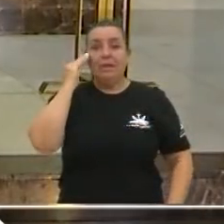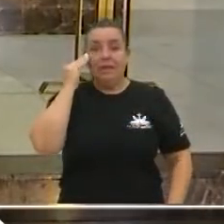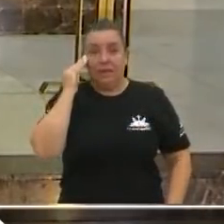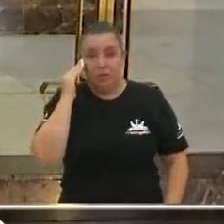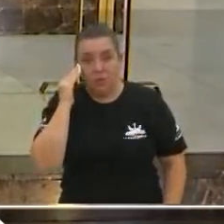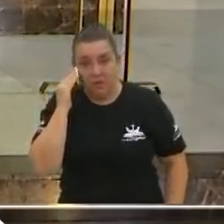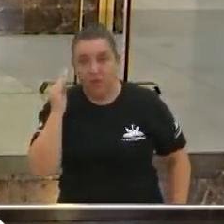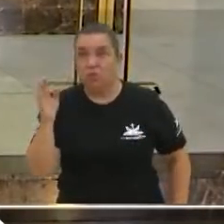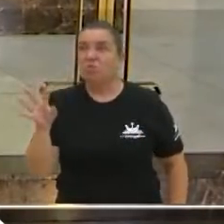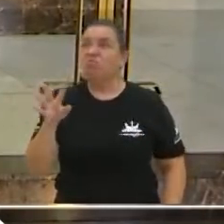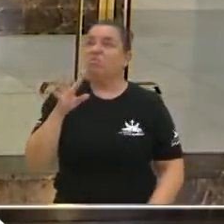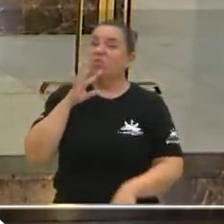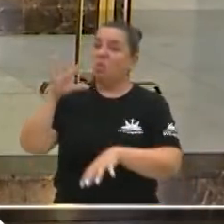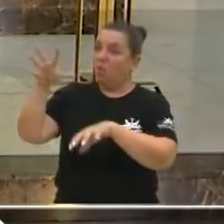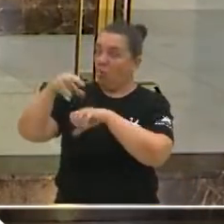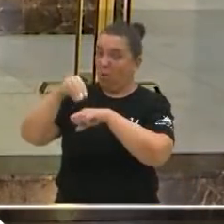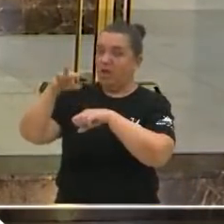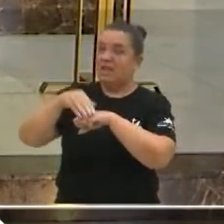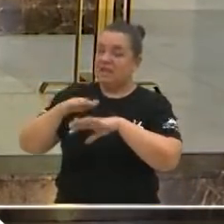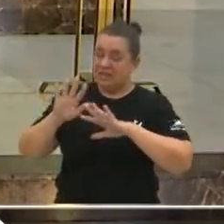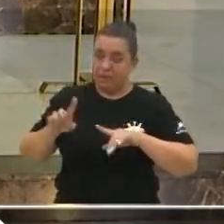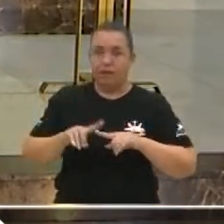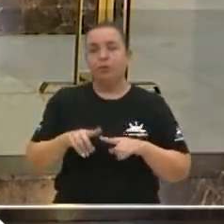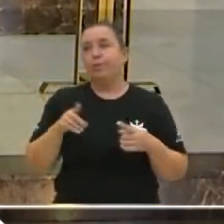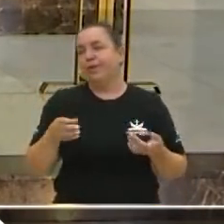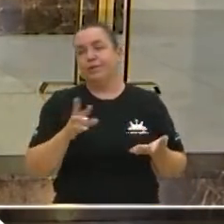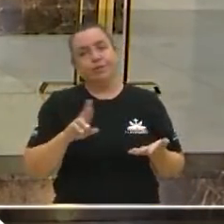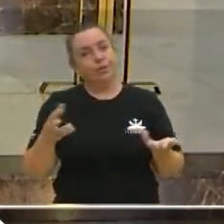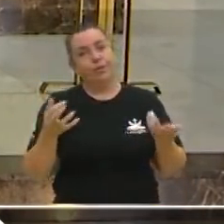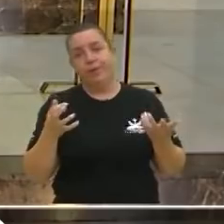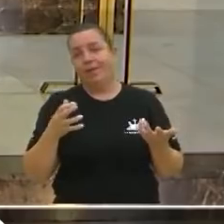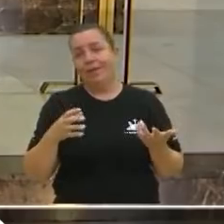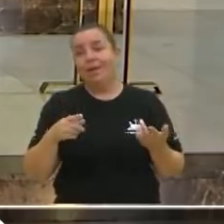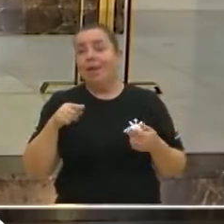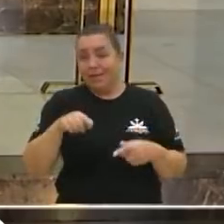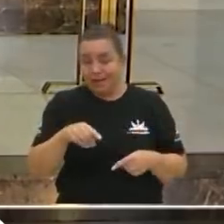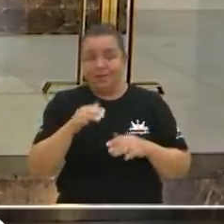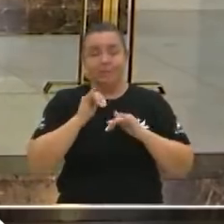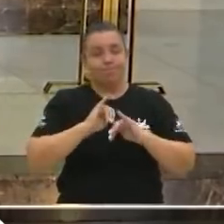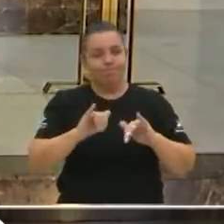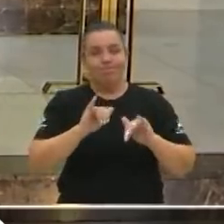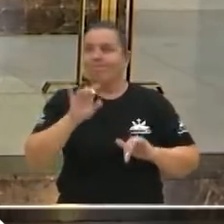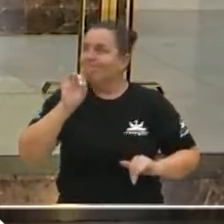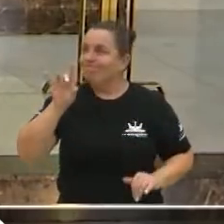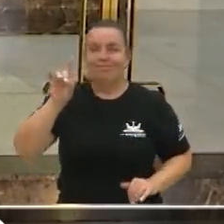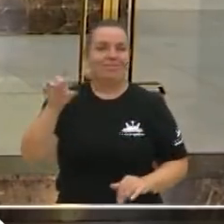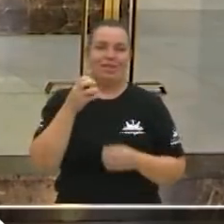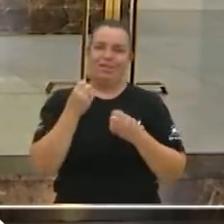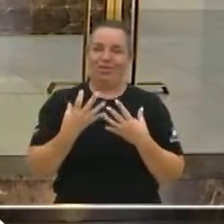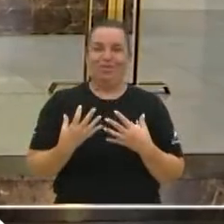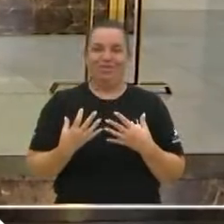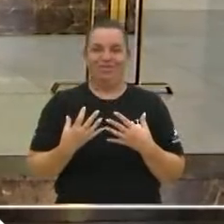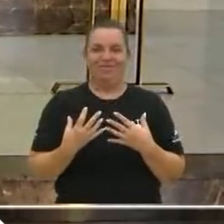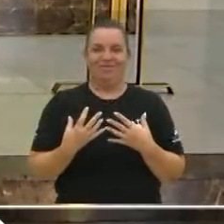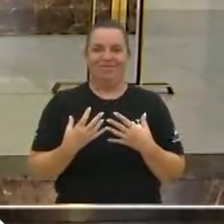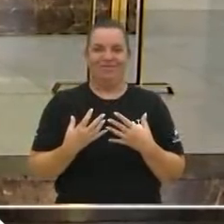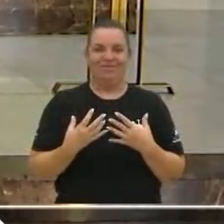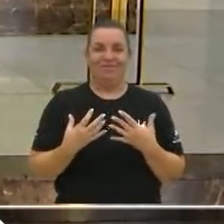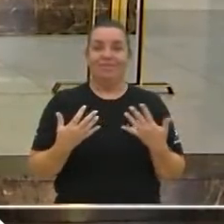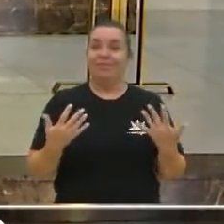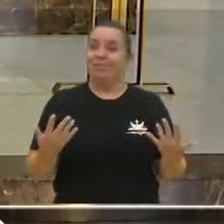fácil é mas é isso que o senhor está dizendo só ele é bom